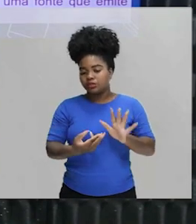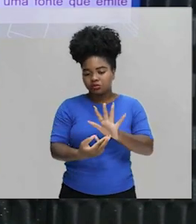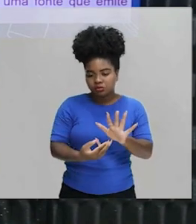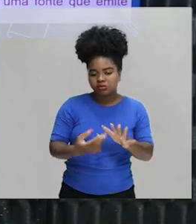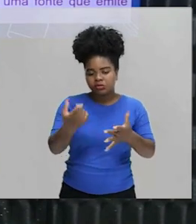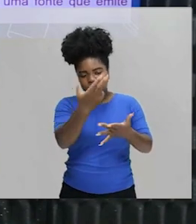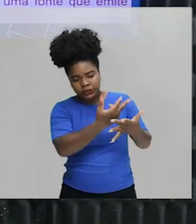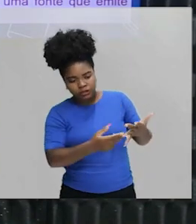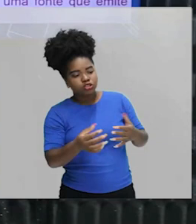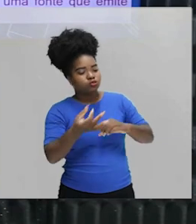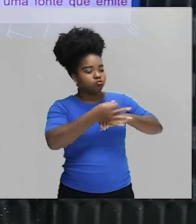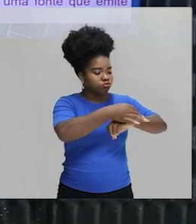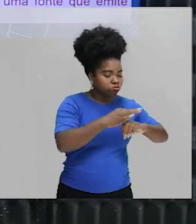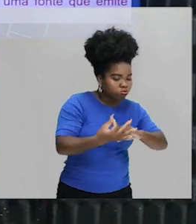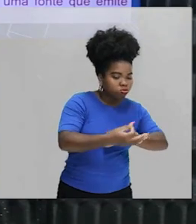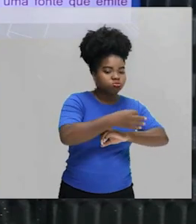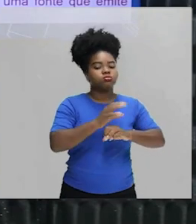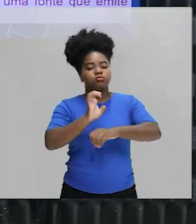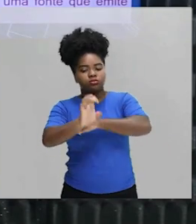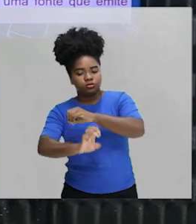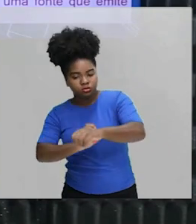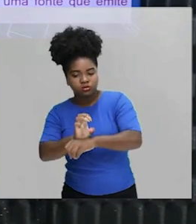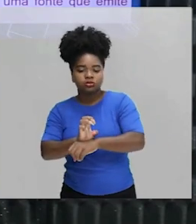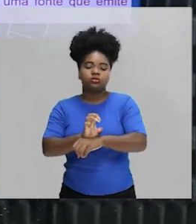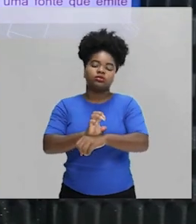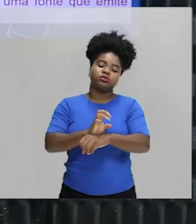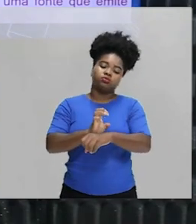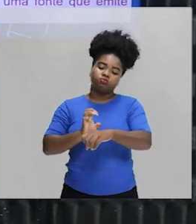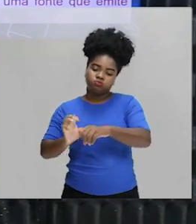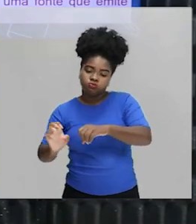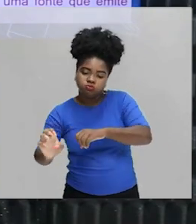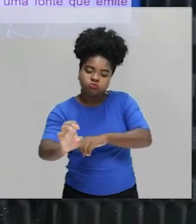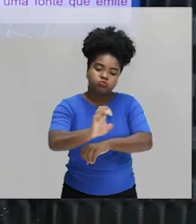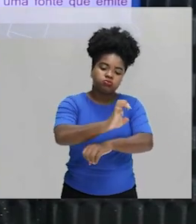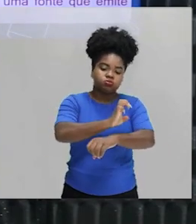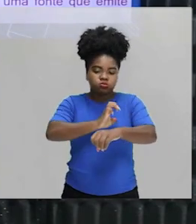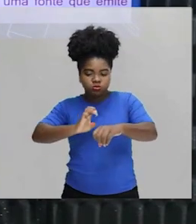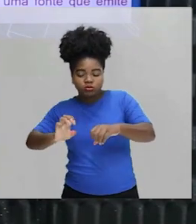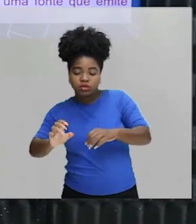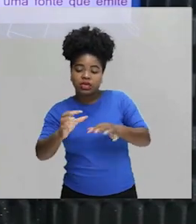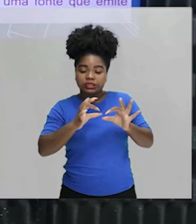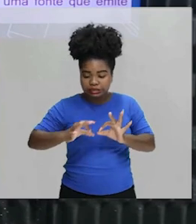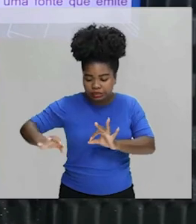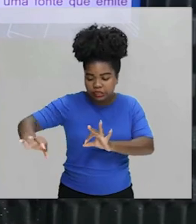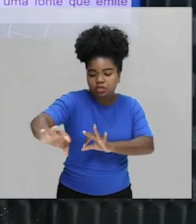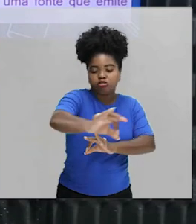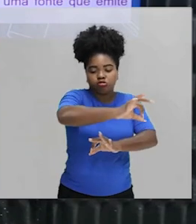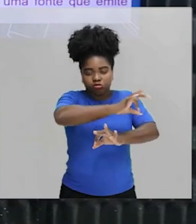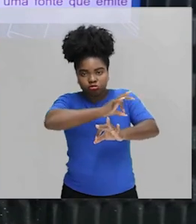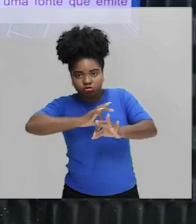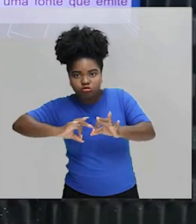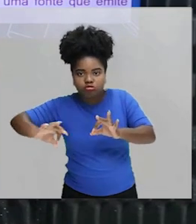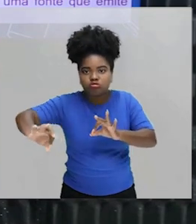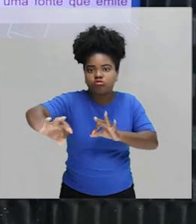o desenho de um átomo que o elétron tem um movimento contínuo né faça as linhas do Movimento em órbita